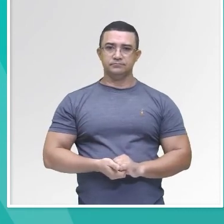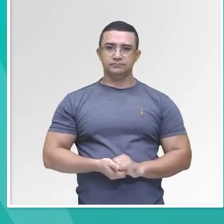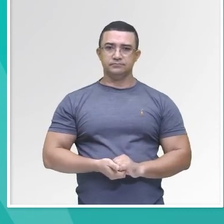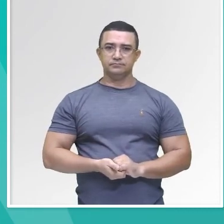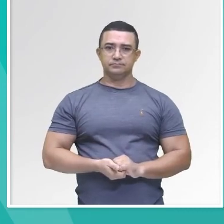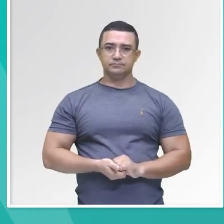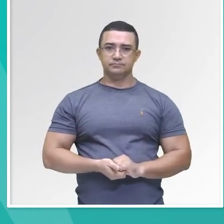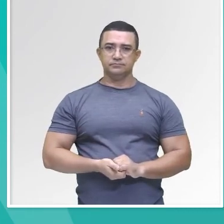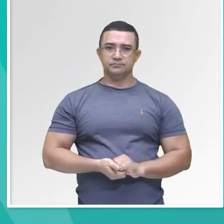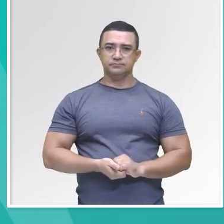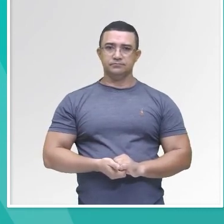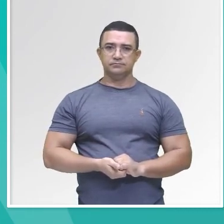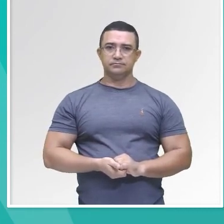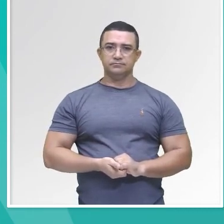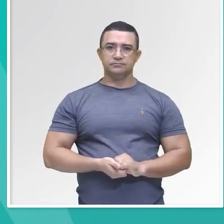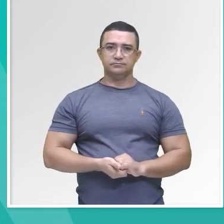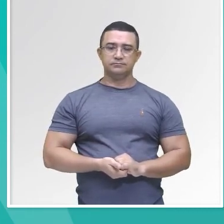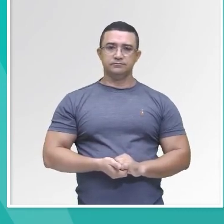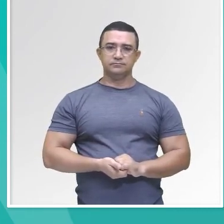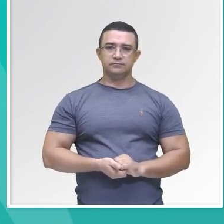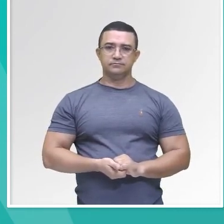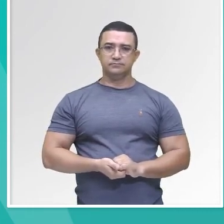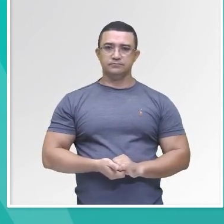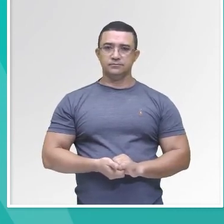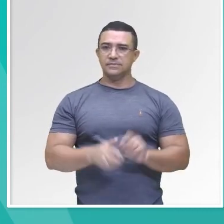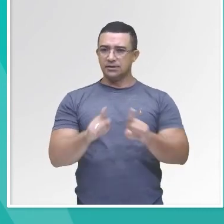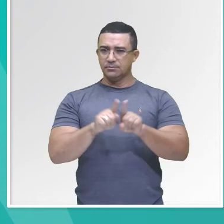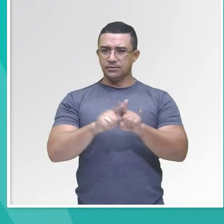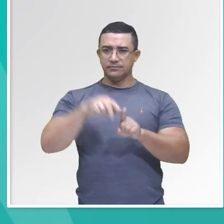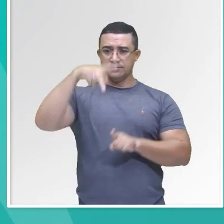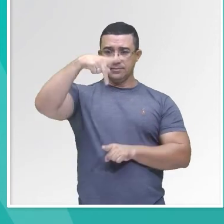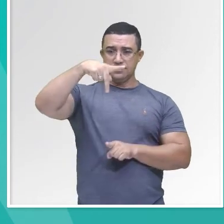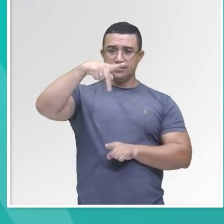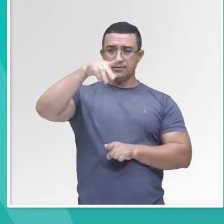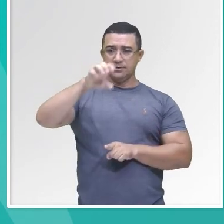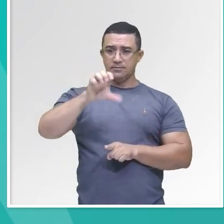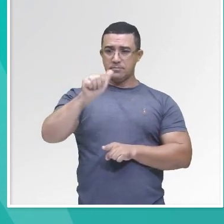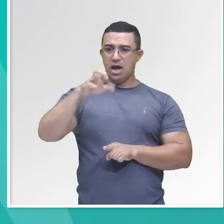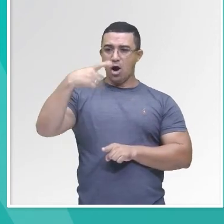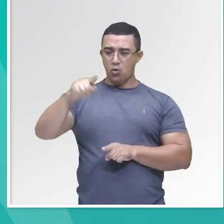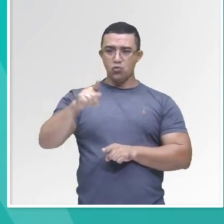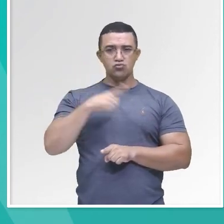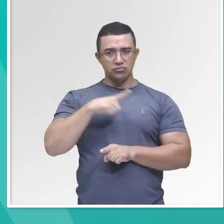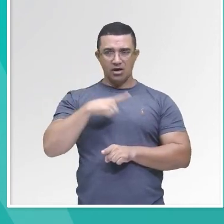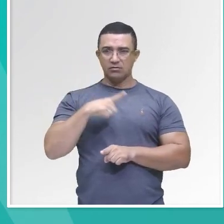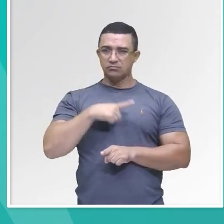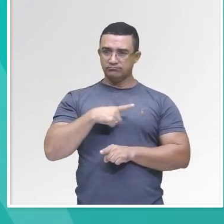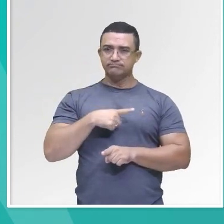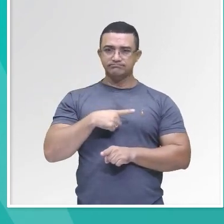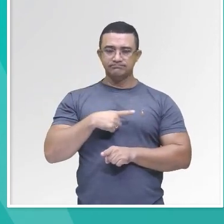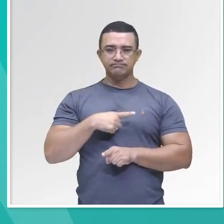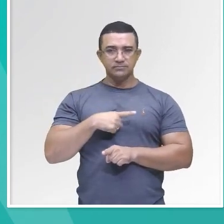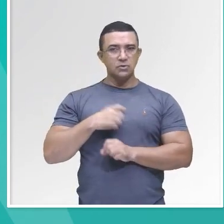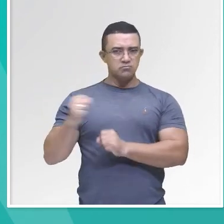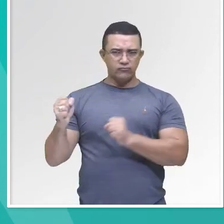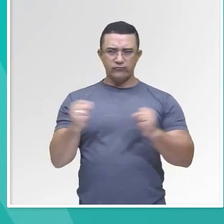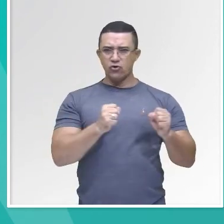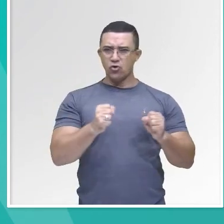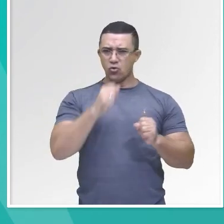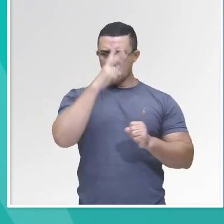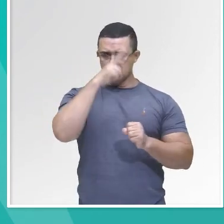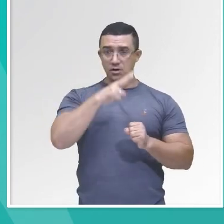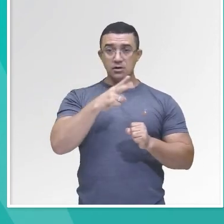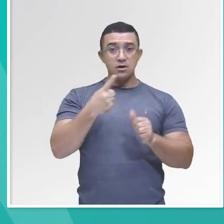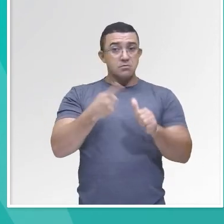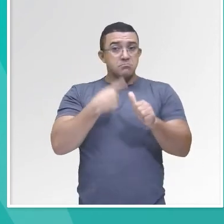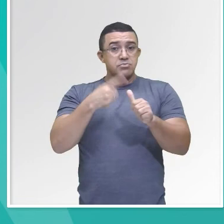os peões, como eu falei a vocês, eles têm um grande poder, né? Na primeira jogada, eu posso